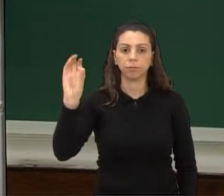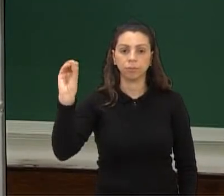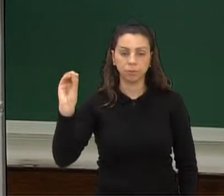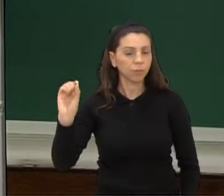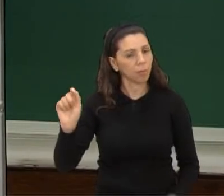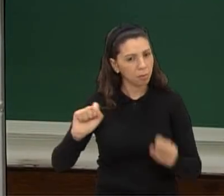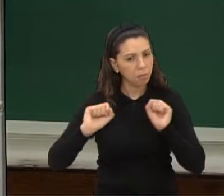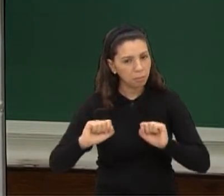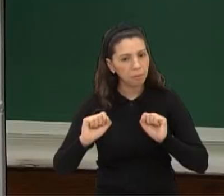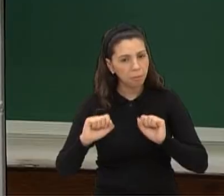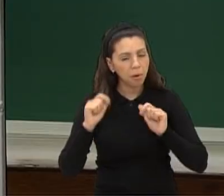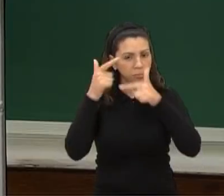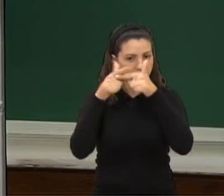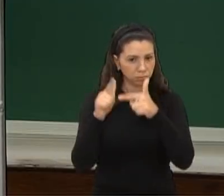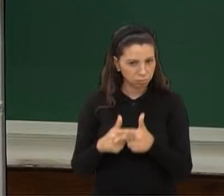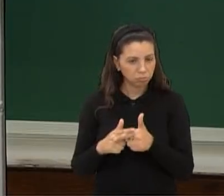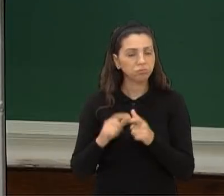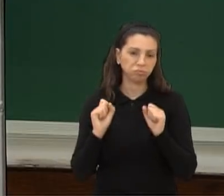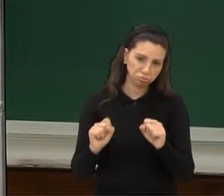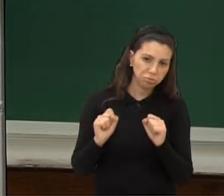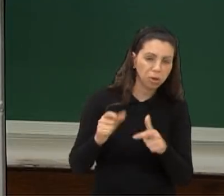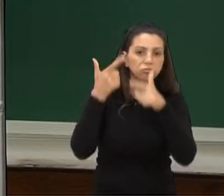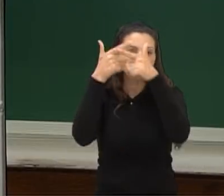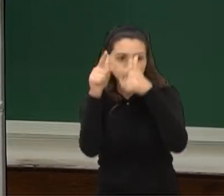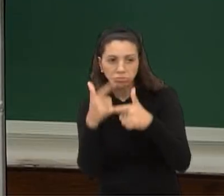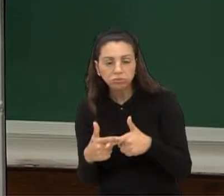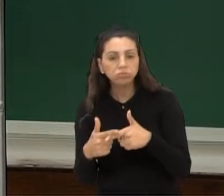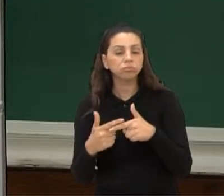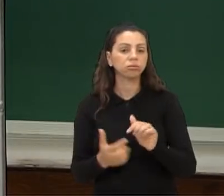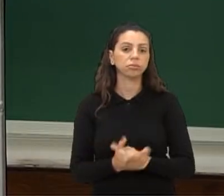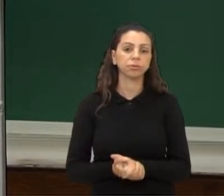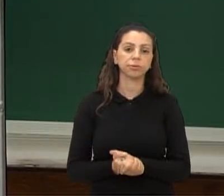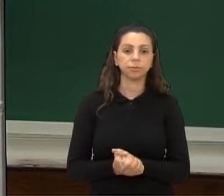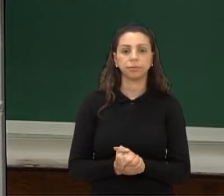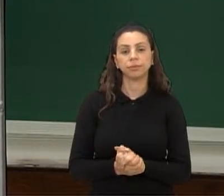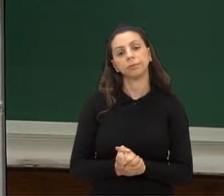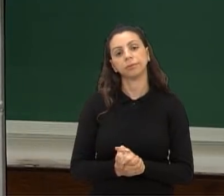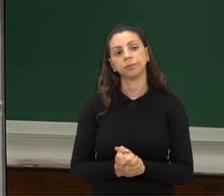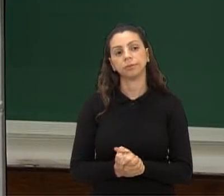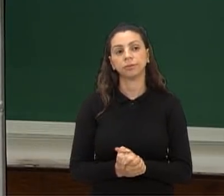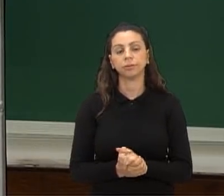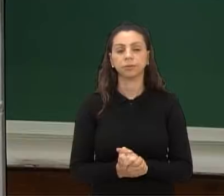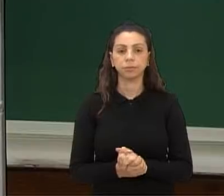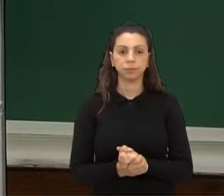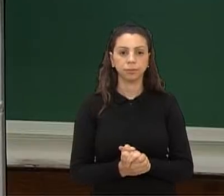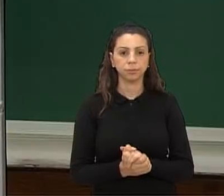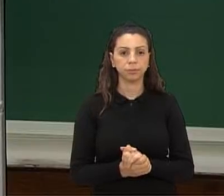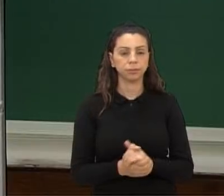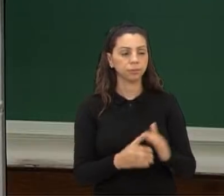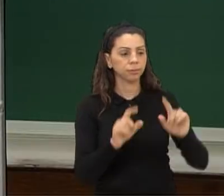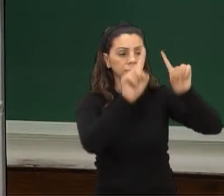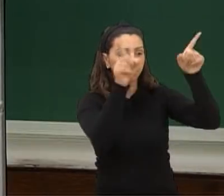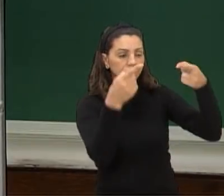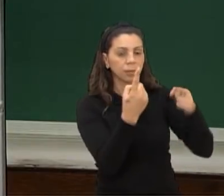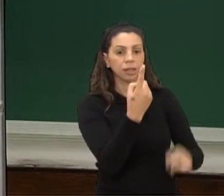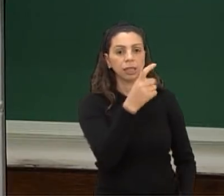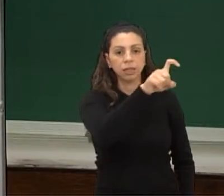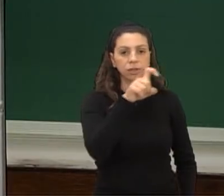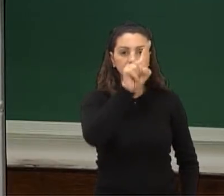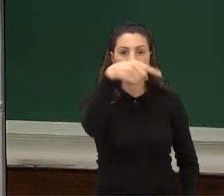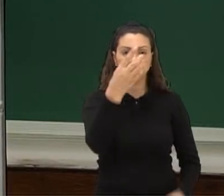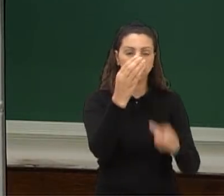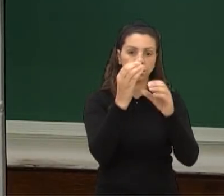vale x mais 10, mais esse x e mais esse x. Então, tudo isso é igual a